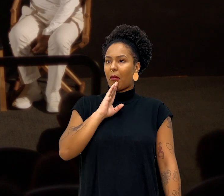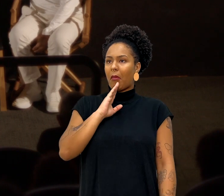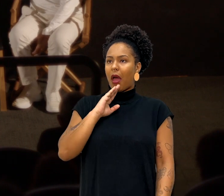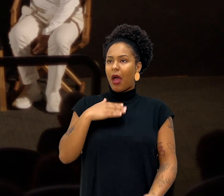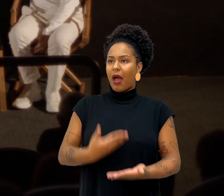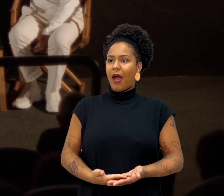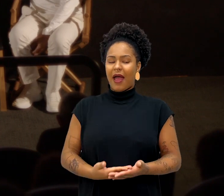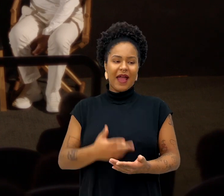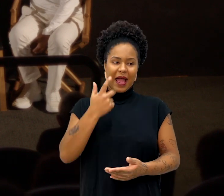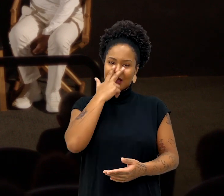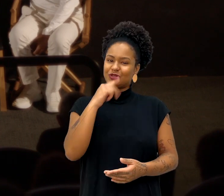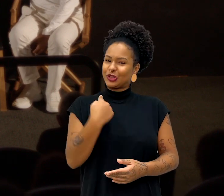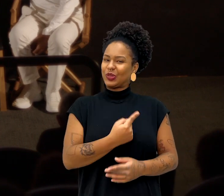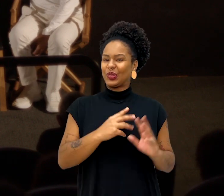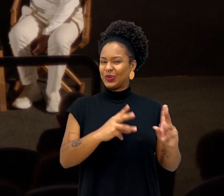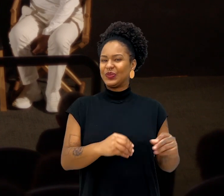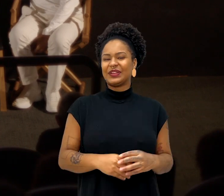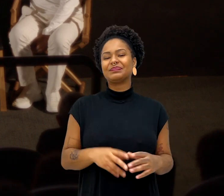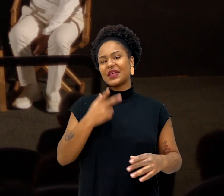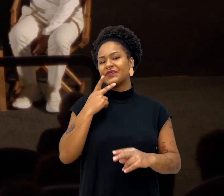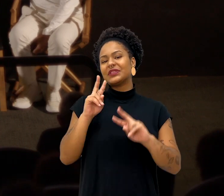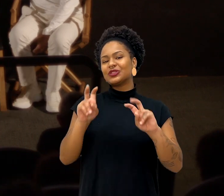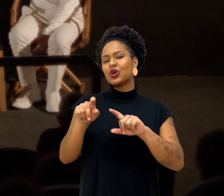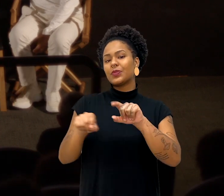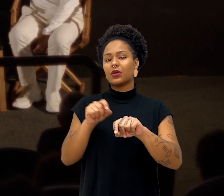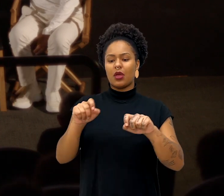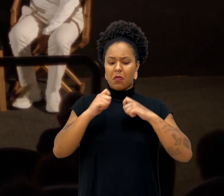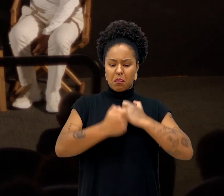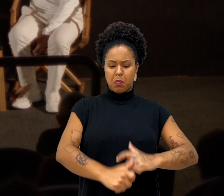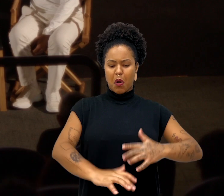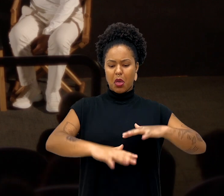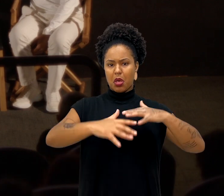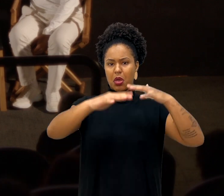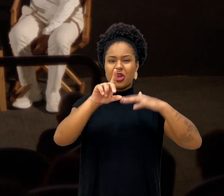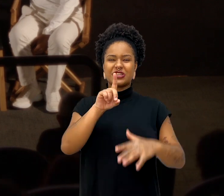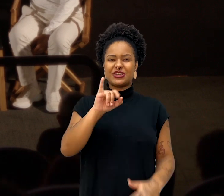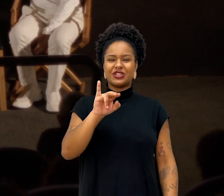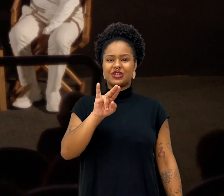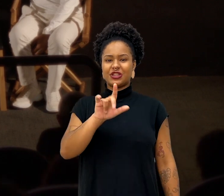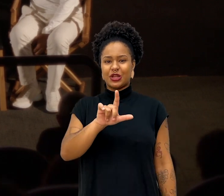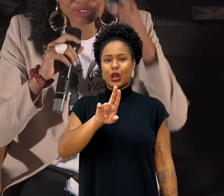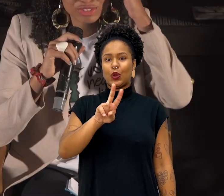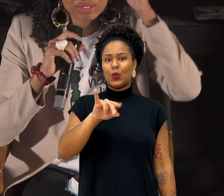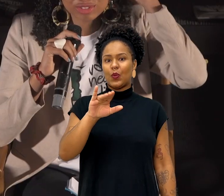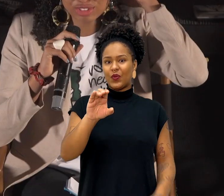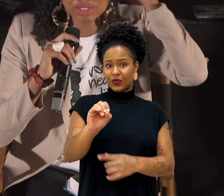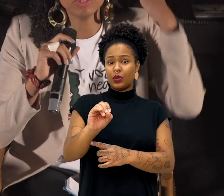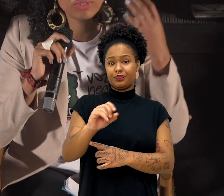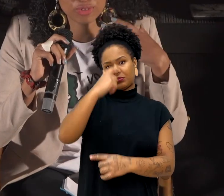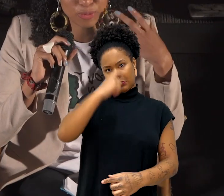Toda vez que eu escuto de Osmar, eu fico sem palavras. Acho que todos nós. E trazendo essa questão